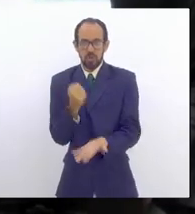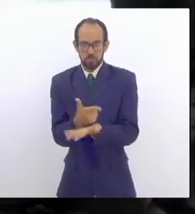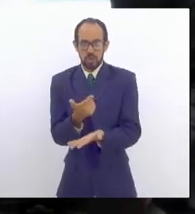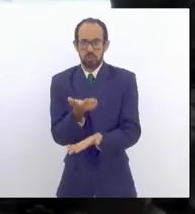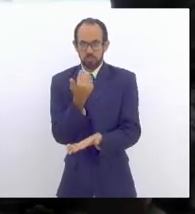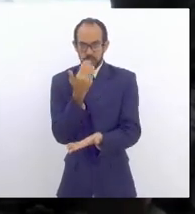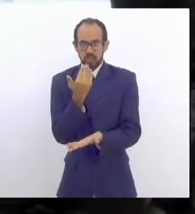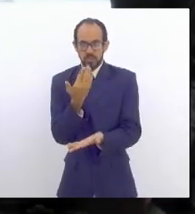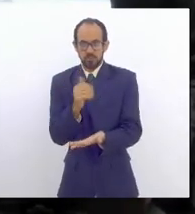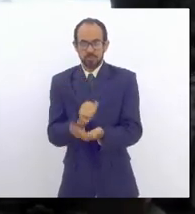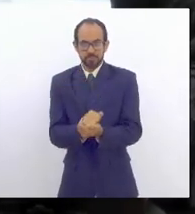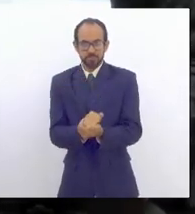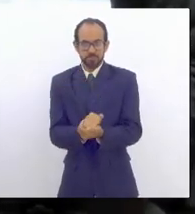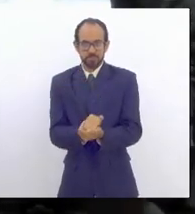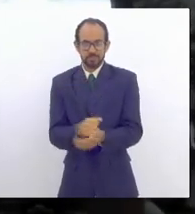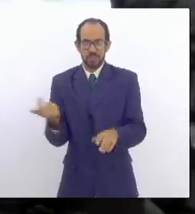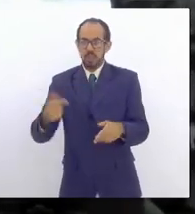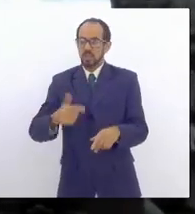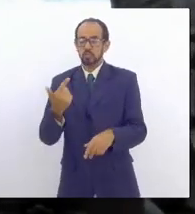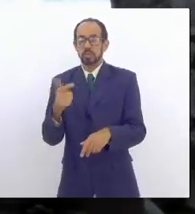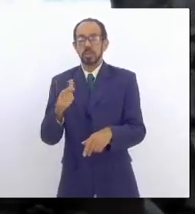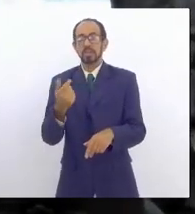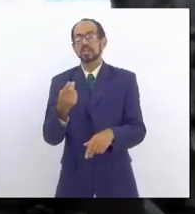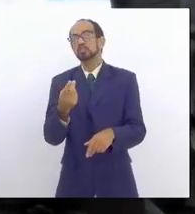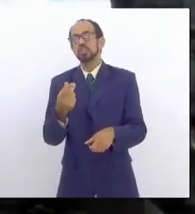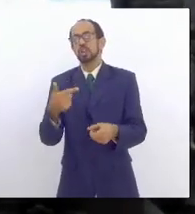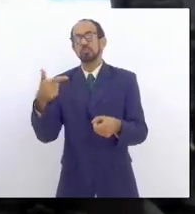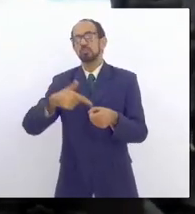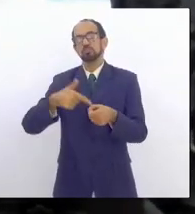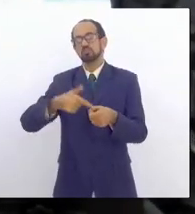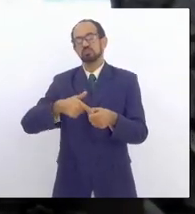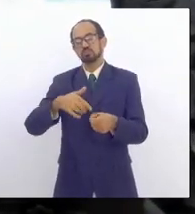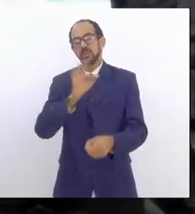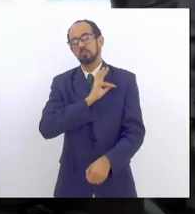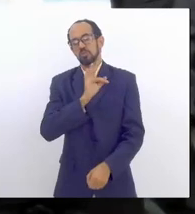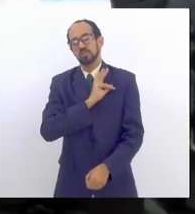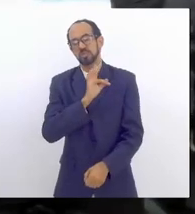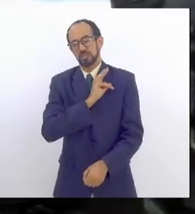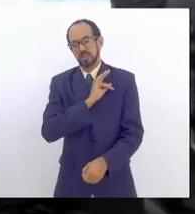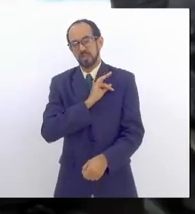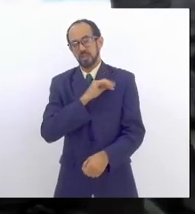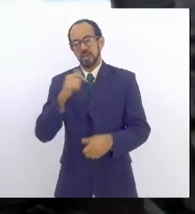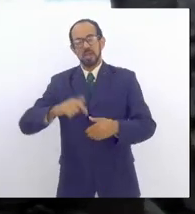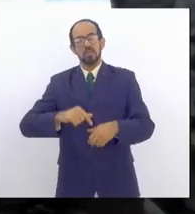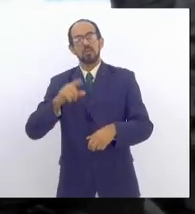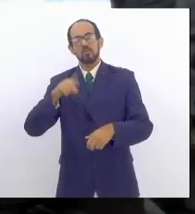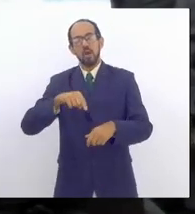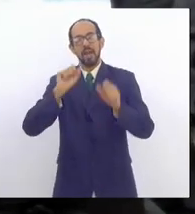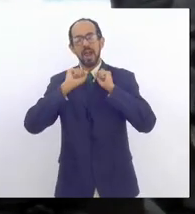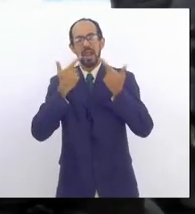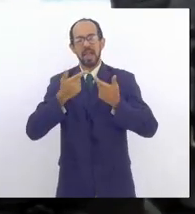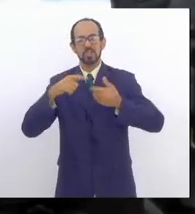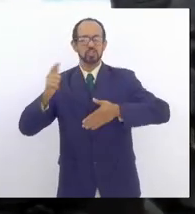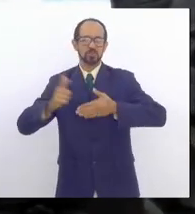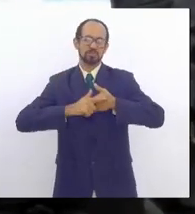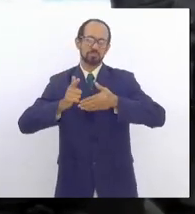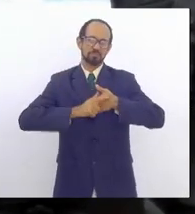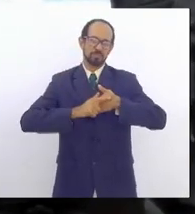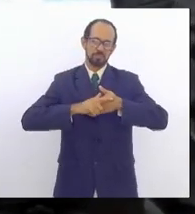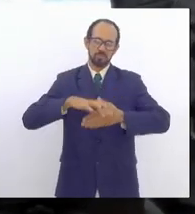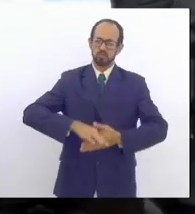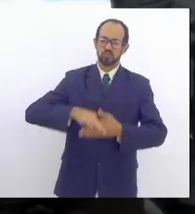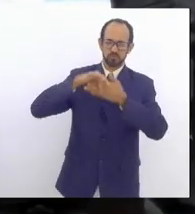gasolina nas viaturas policiais, coube a Alerj um papel de protagonista. Fomos, ao mesmo tempo, os engenheiros e